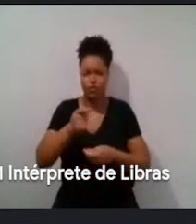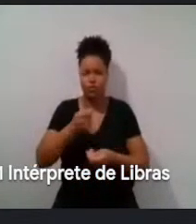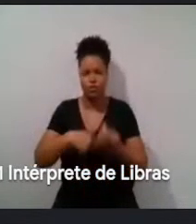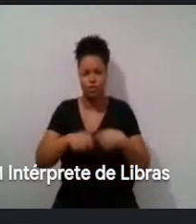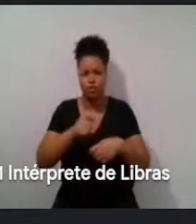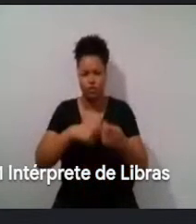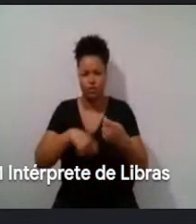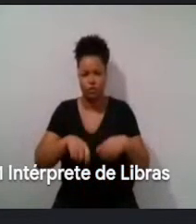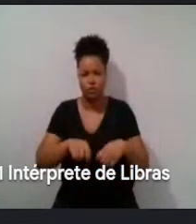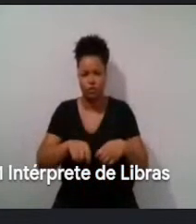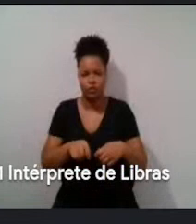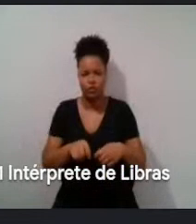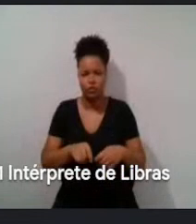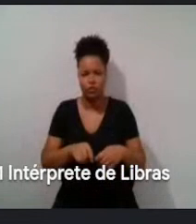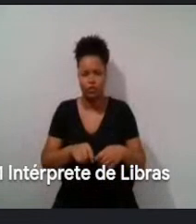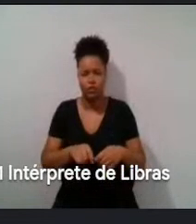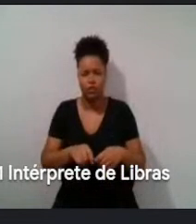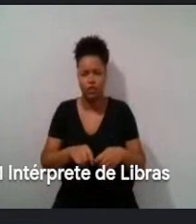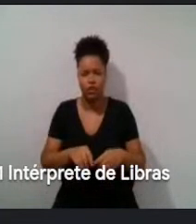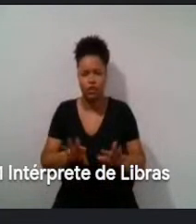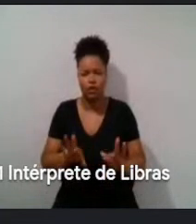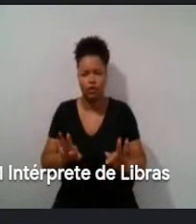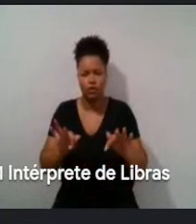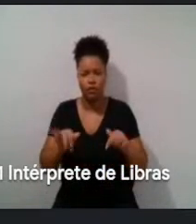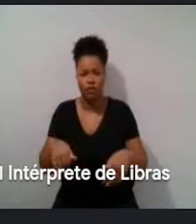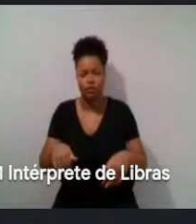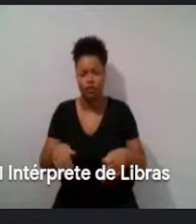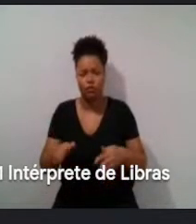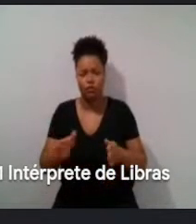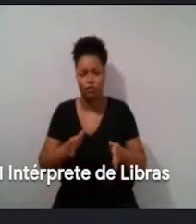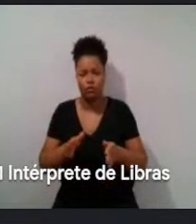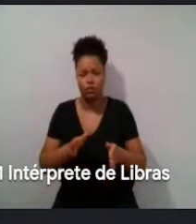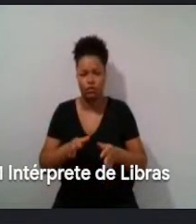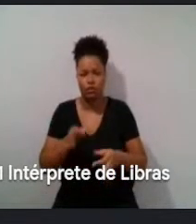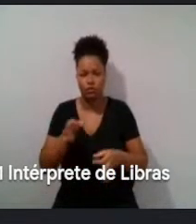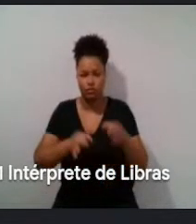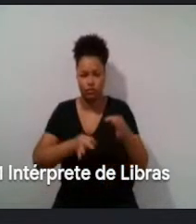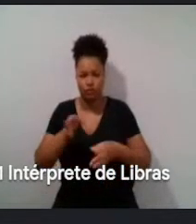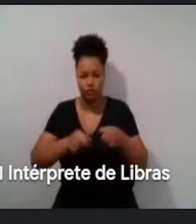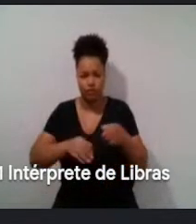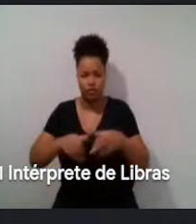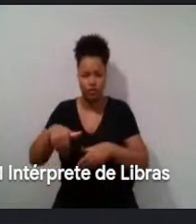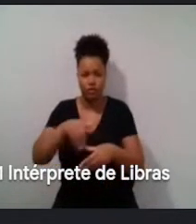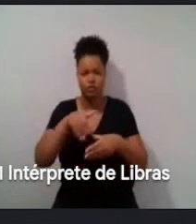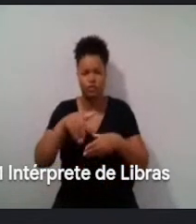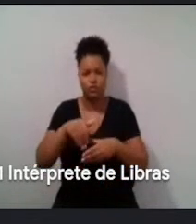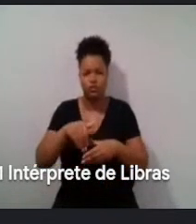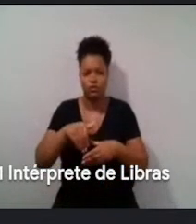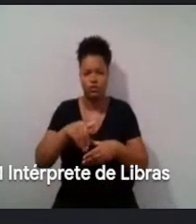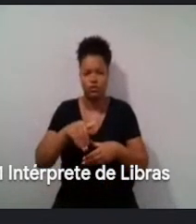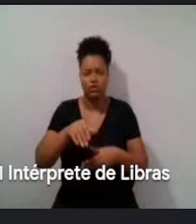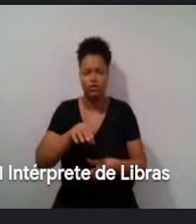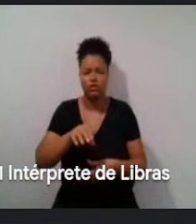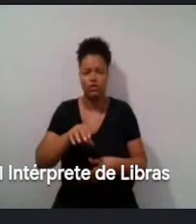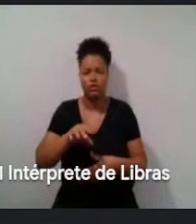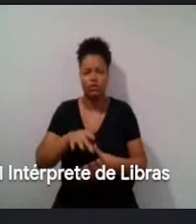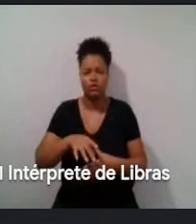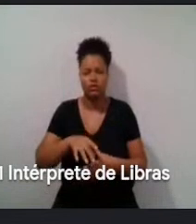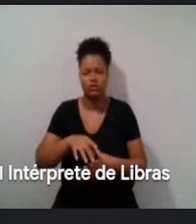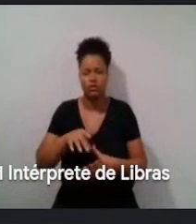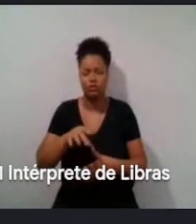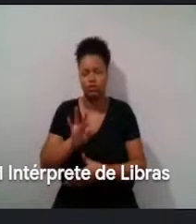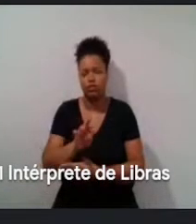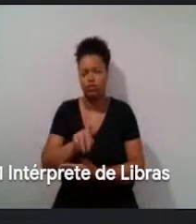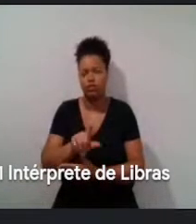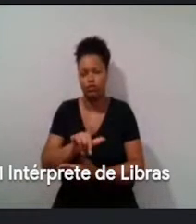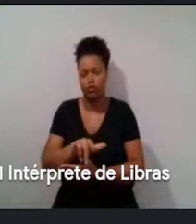ao término do biênio dos juízes eleitorais titular da 29ª Zona Eleitoral de